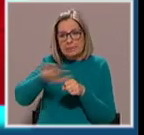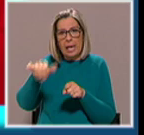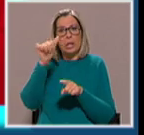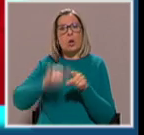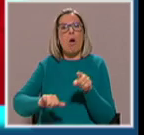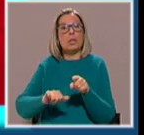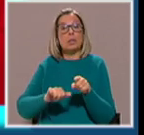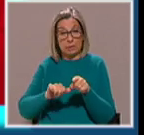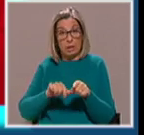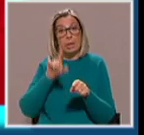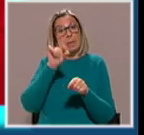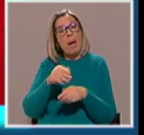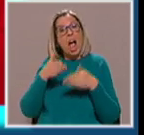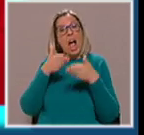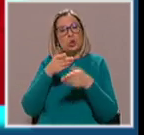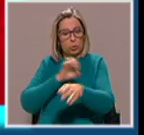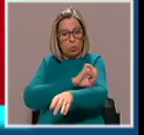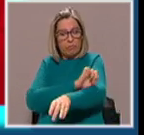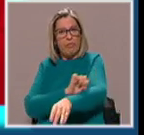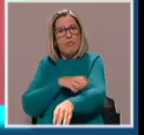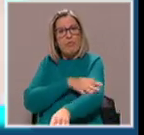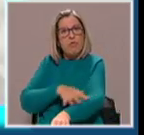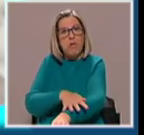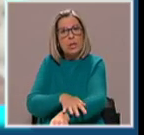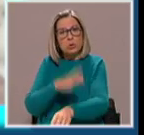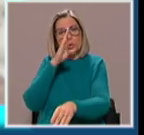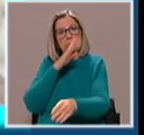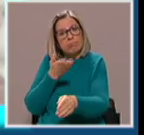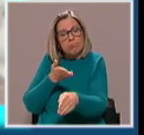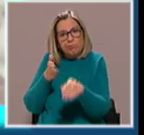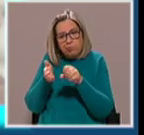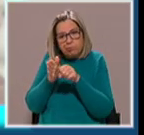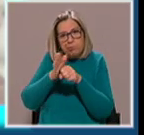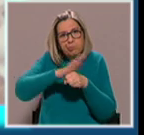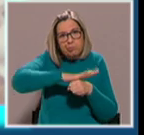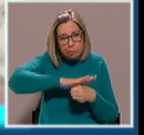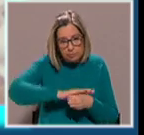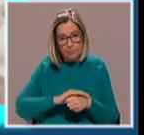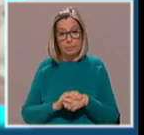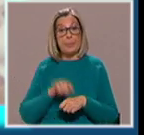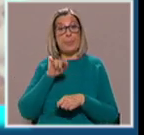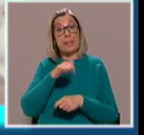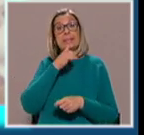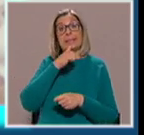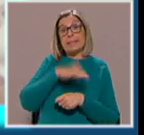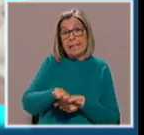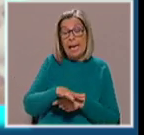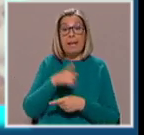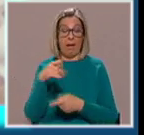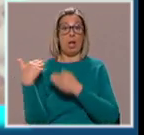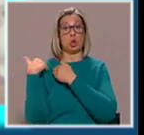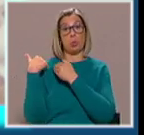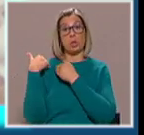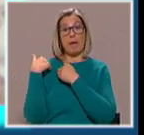e auxiliam ainda na reparação dos vasos sanguíneos. Deste modo, o sangue é responsável por assegurar o equilíbrio